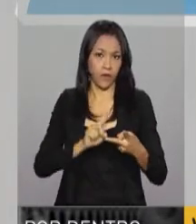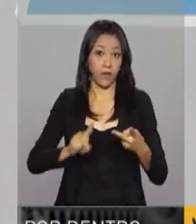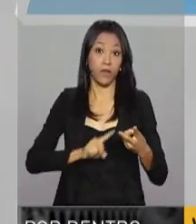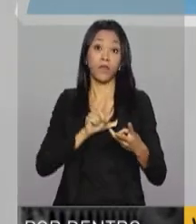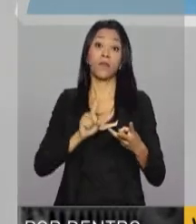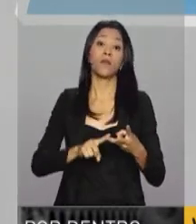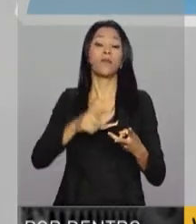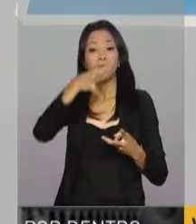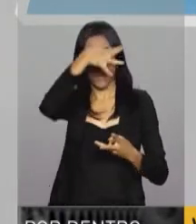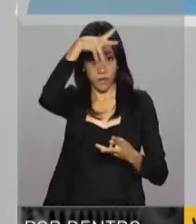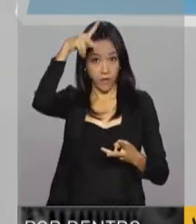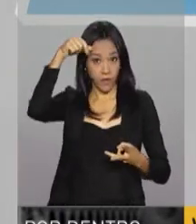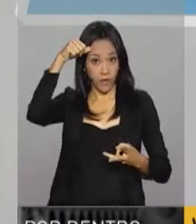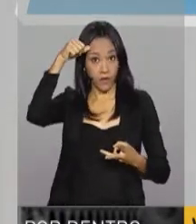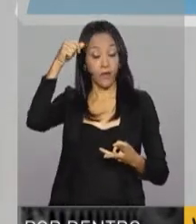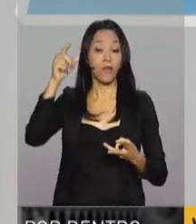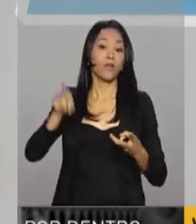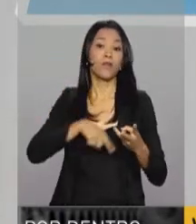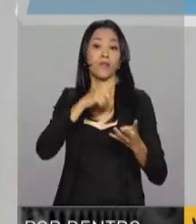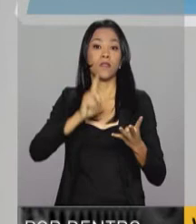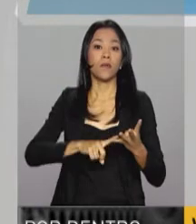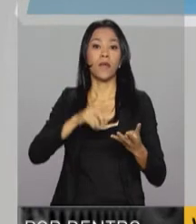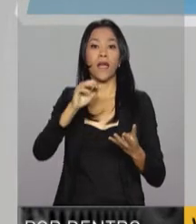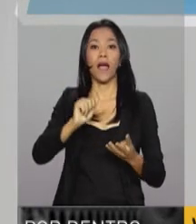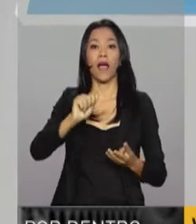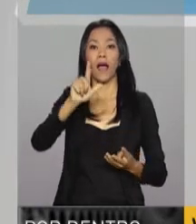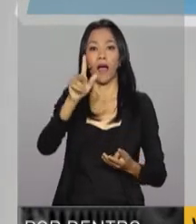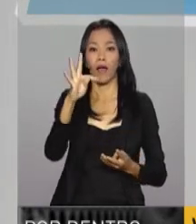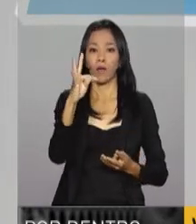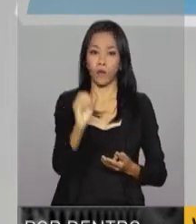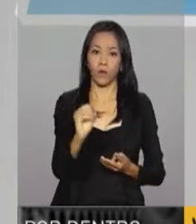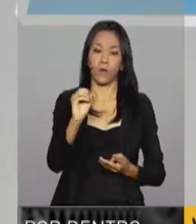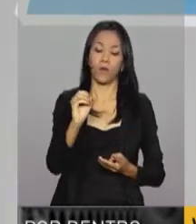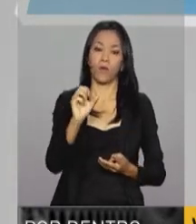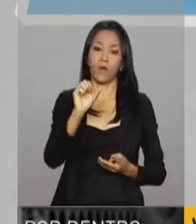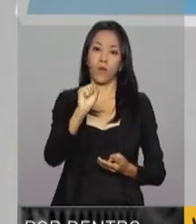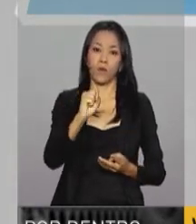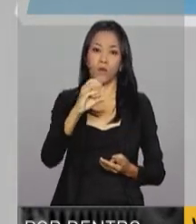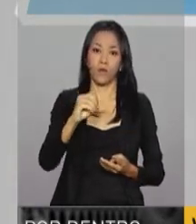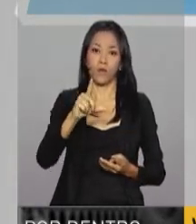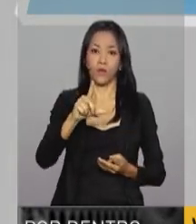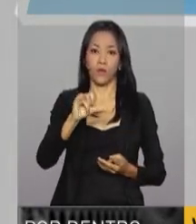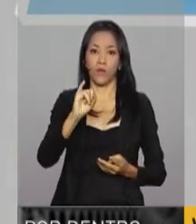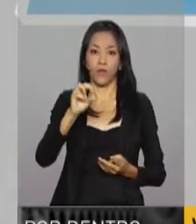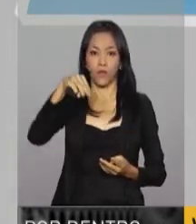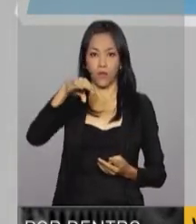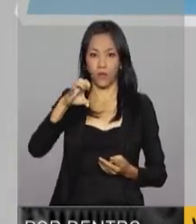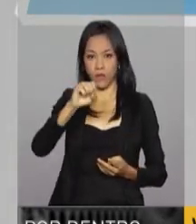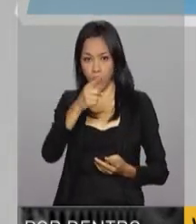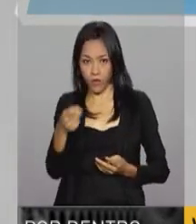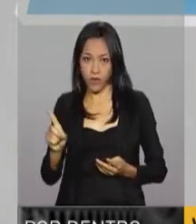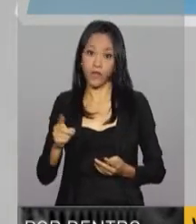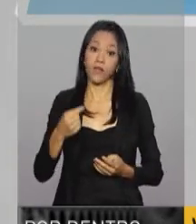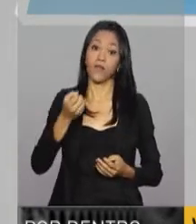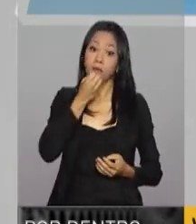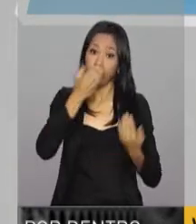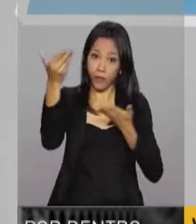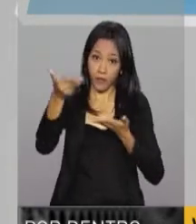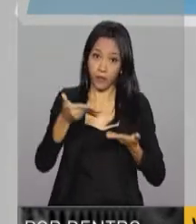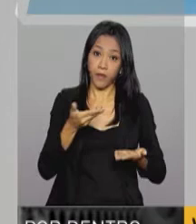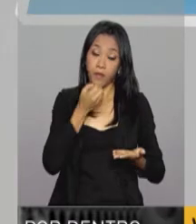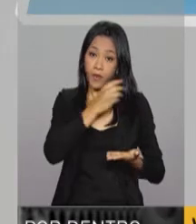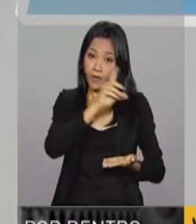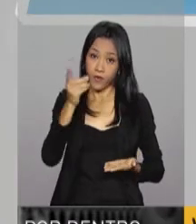e rádio nacional do alto solimões os complementou o ministro alexandre baldy já direto aqui na terra do ministro que o